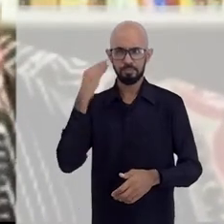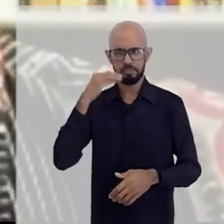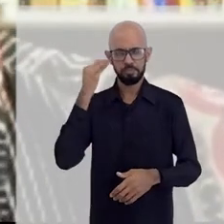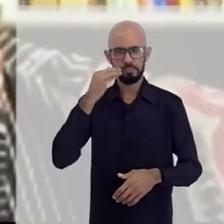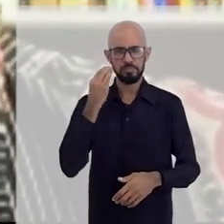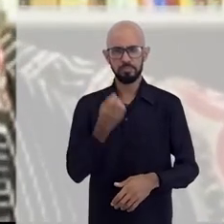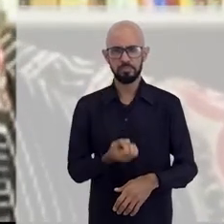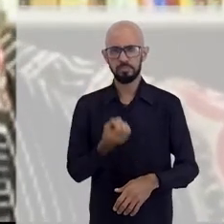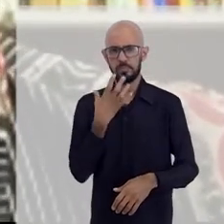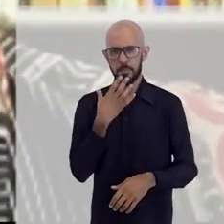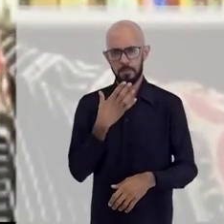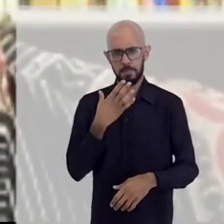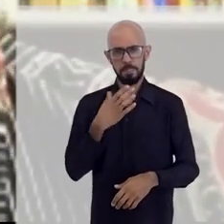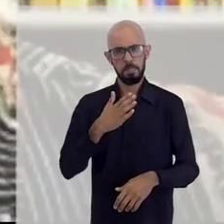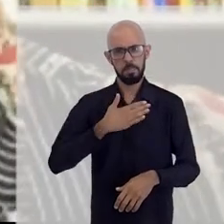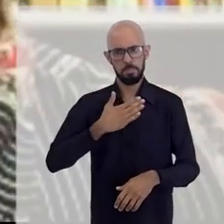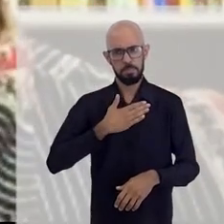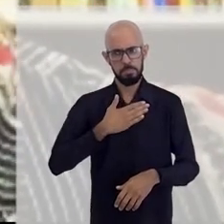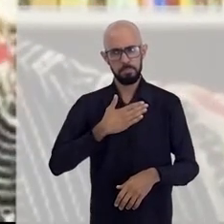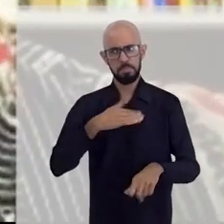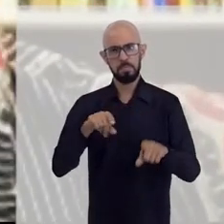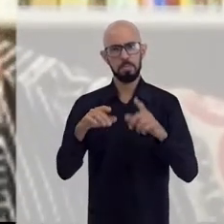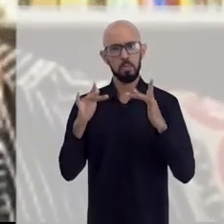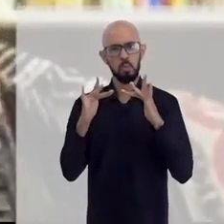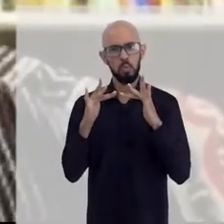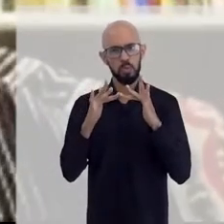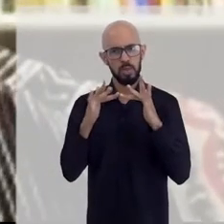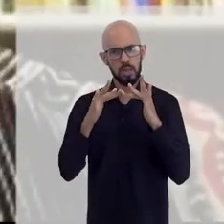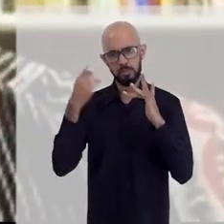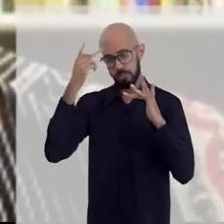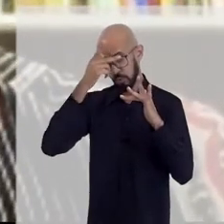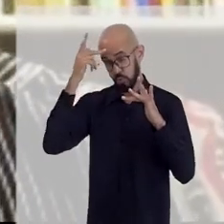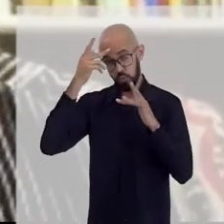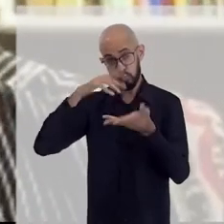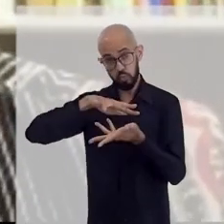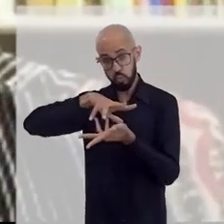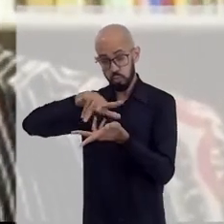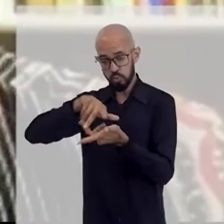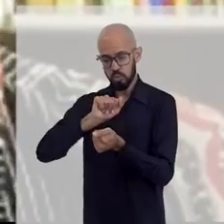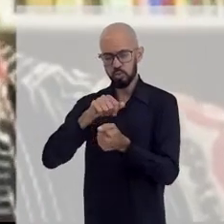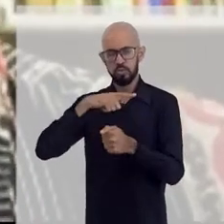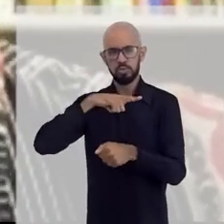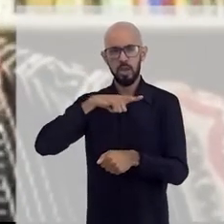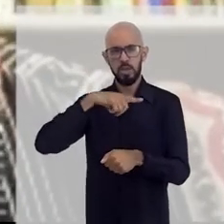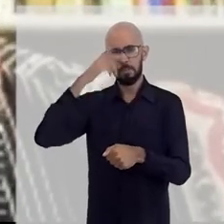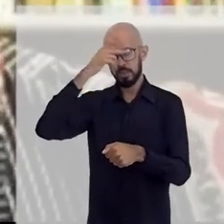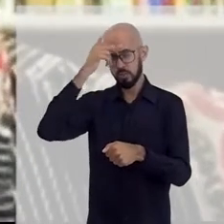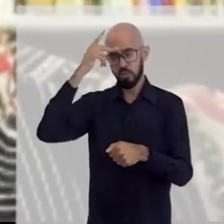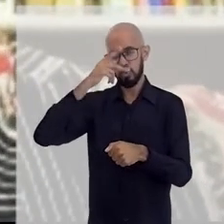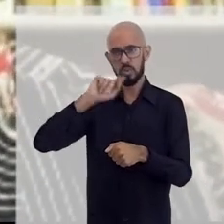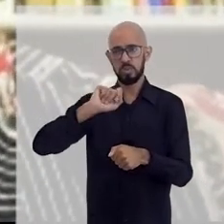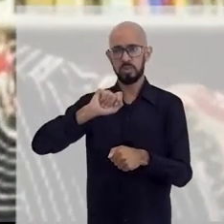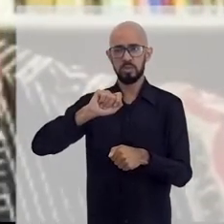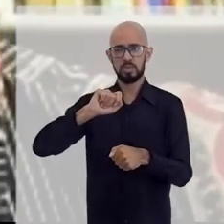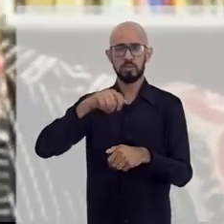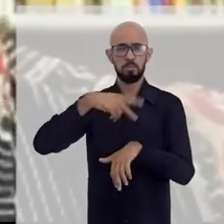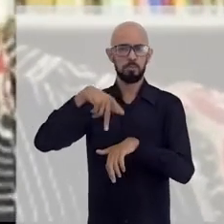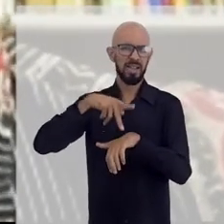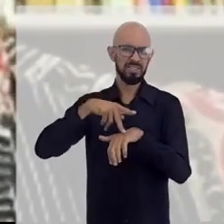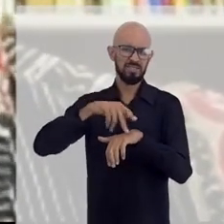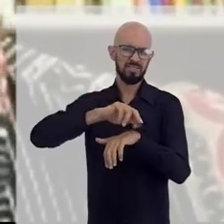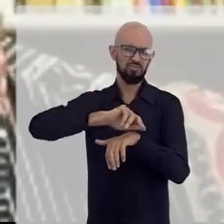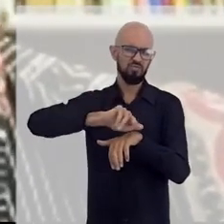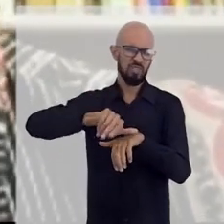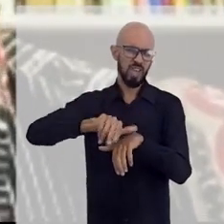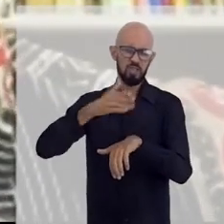foi uma experiência muito, muito rica. O contato e a convivência com pessoas do mundo inteiro, então tinha pessoas de várias partes do mundo, colegas